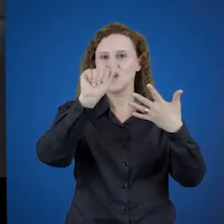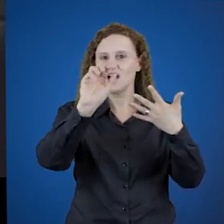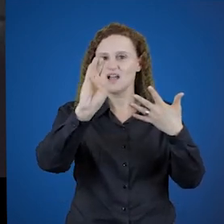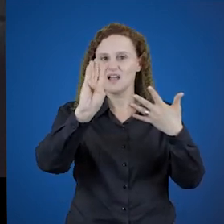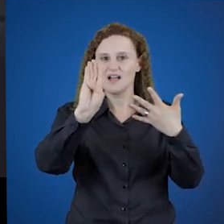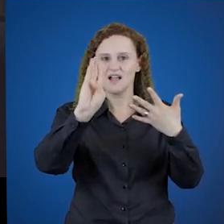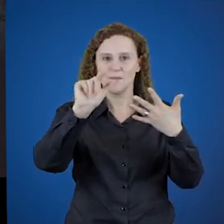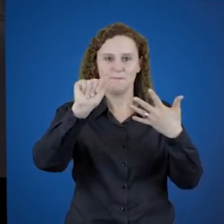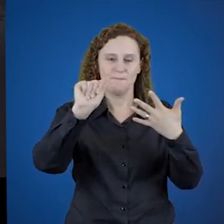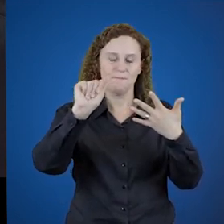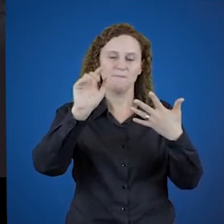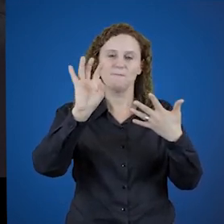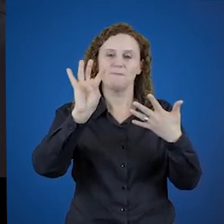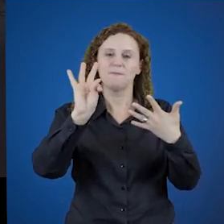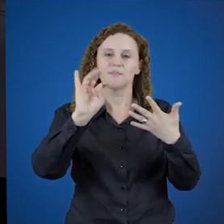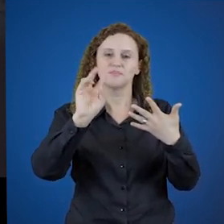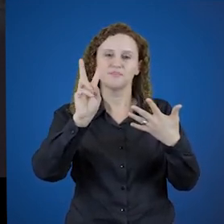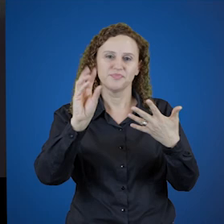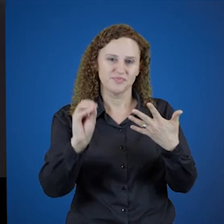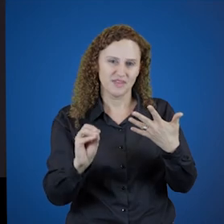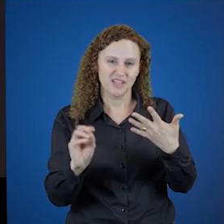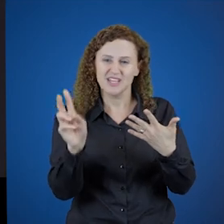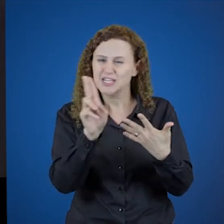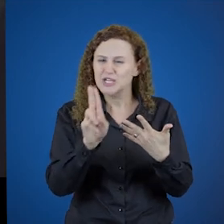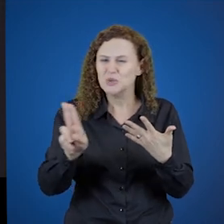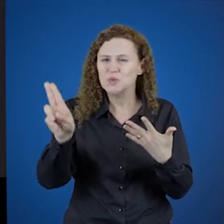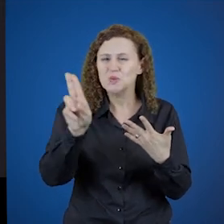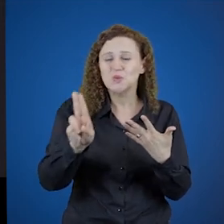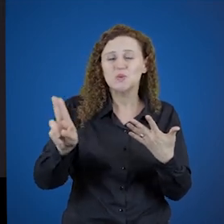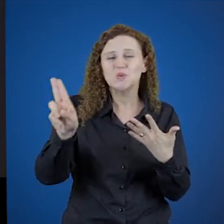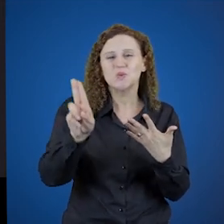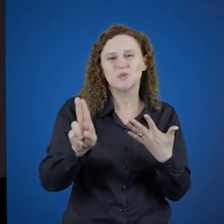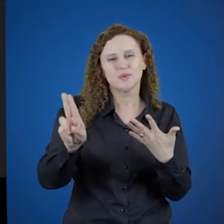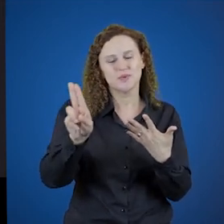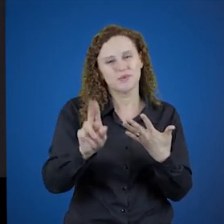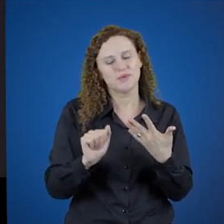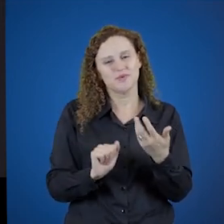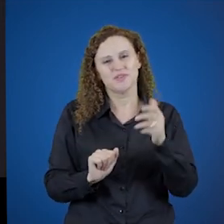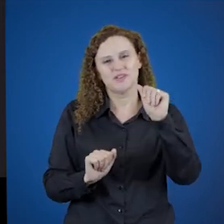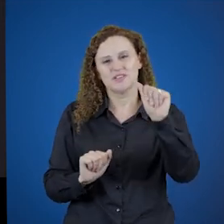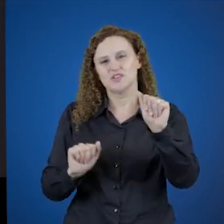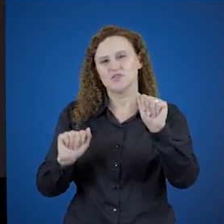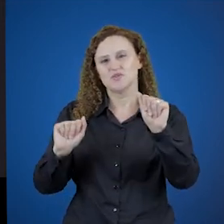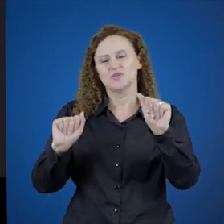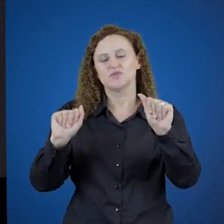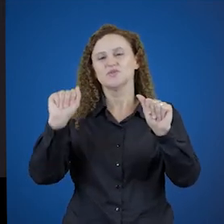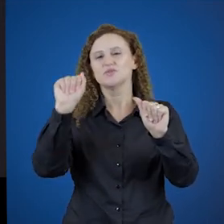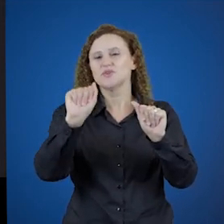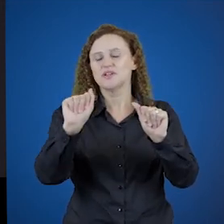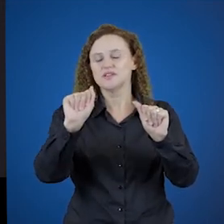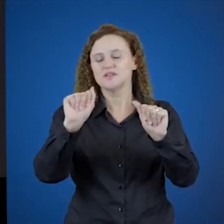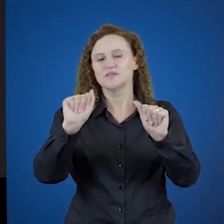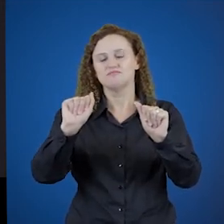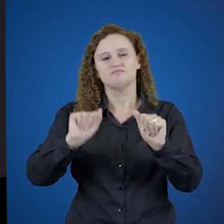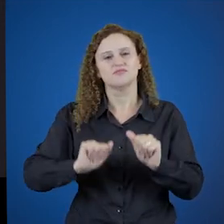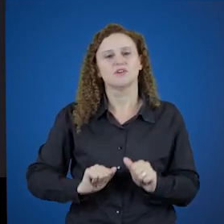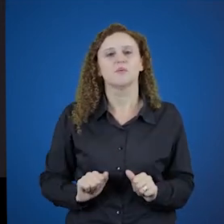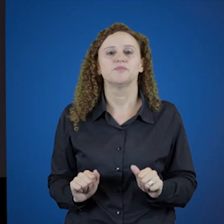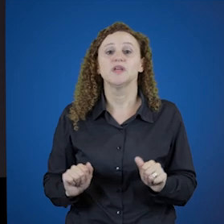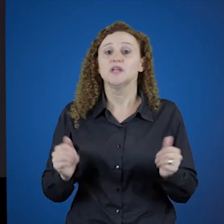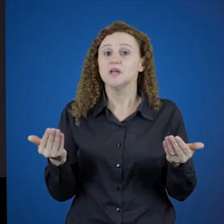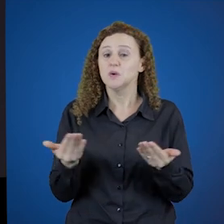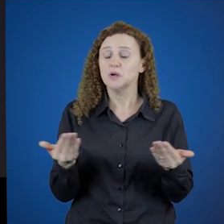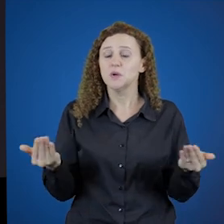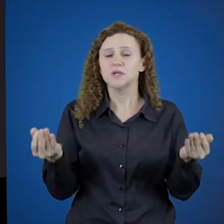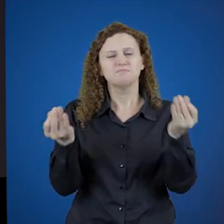não se usa a preposição com no adjunto adverbial de instrumento ou de meio e